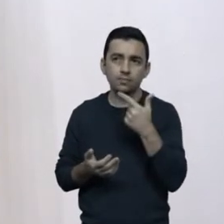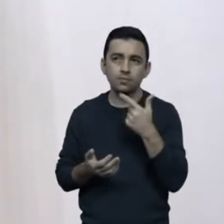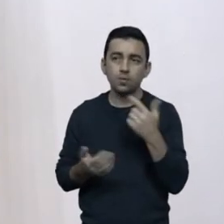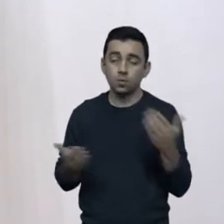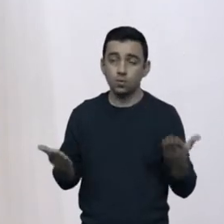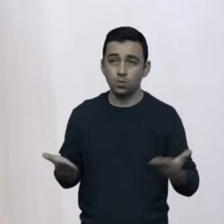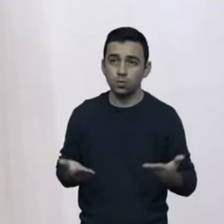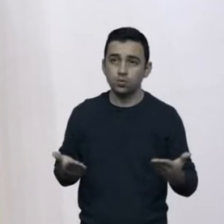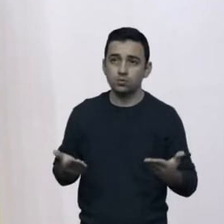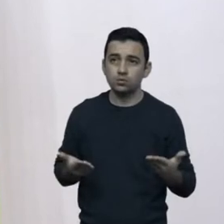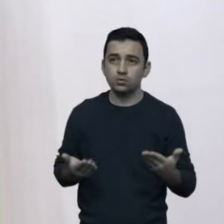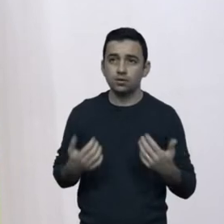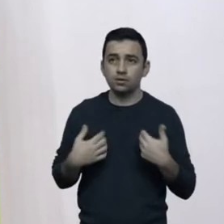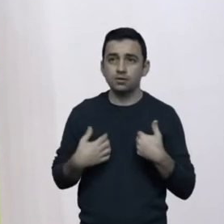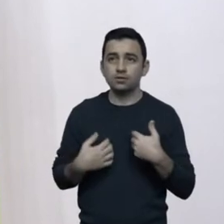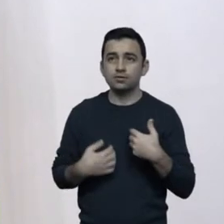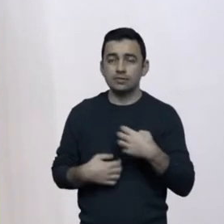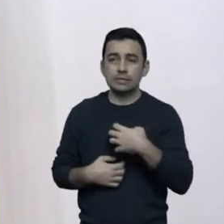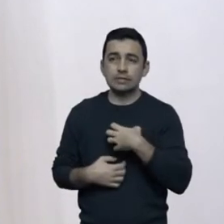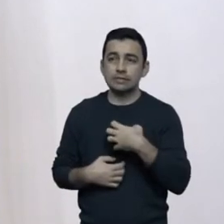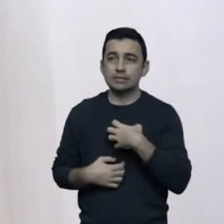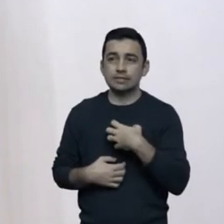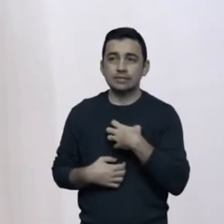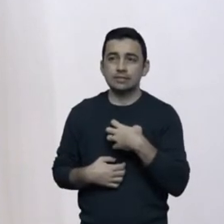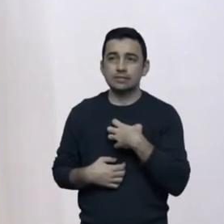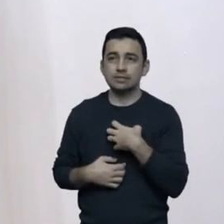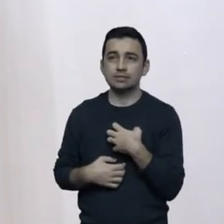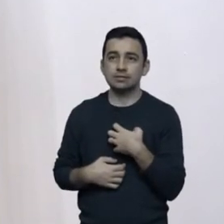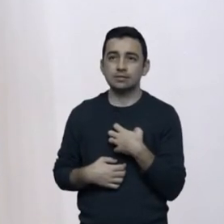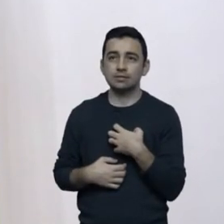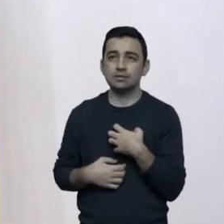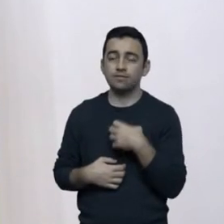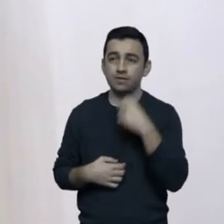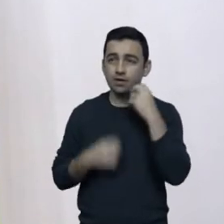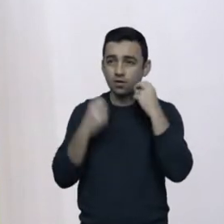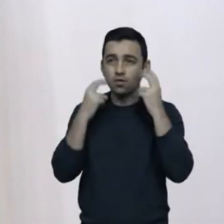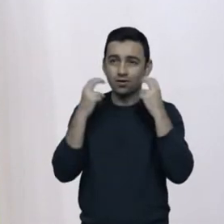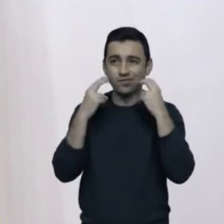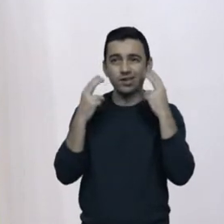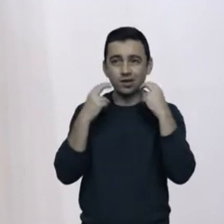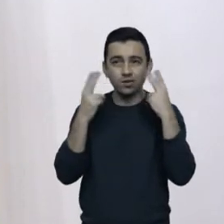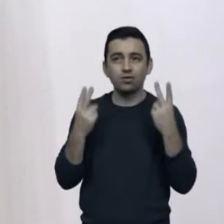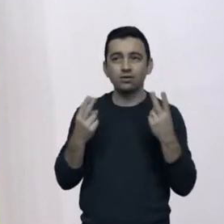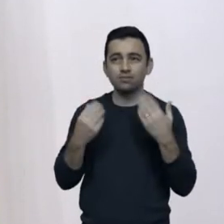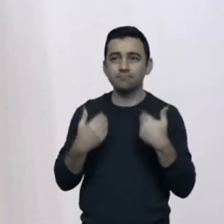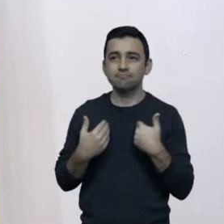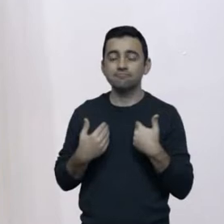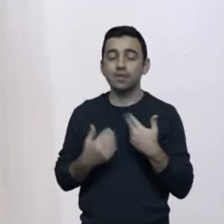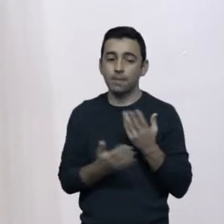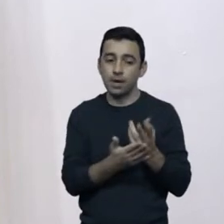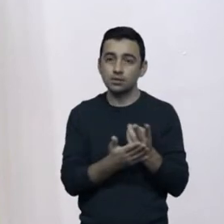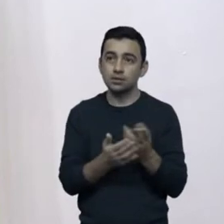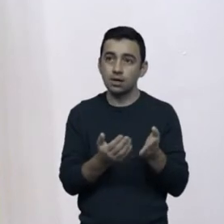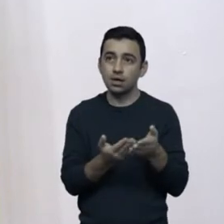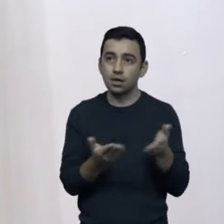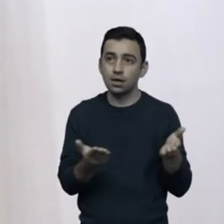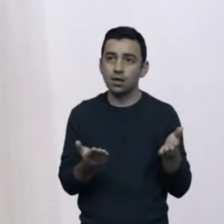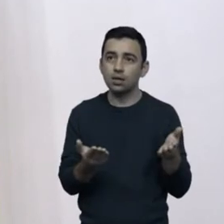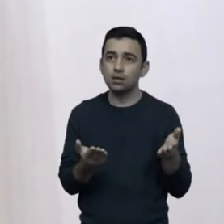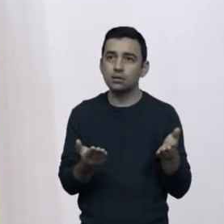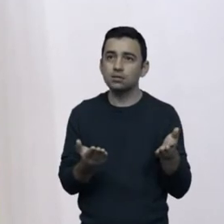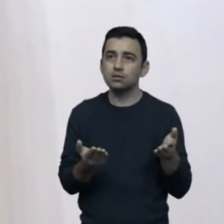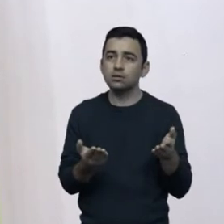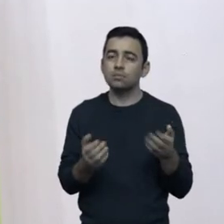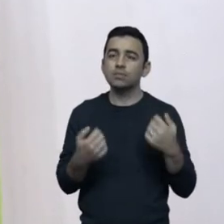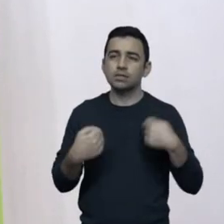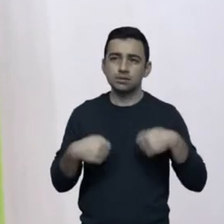eu sinto uma certa vergonha de dizer isso, Os nossos pacientes estão recebendo, muitas vezes eles têm que ir